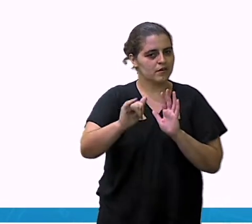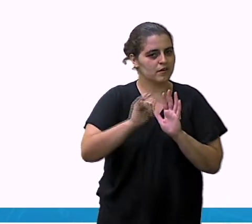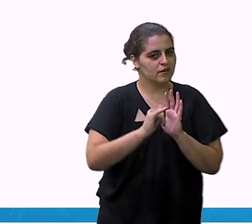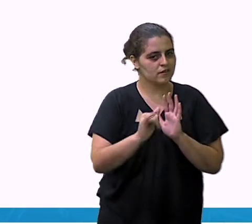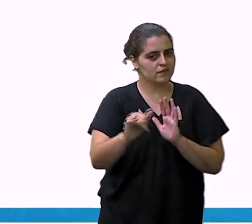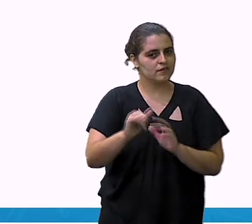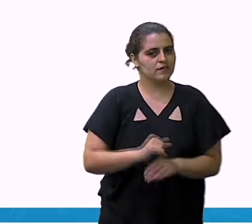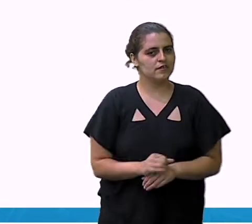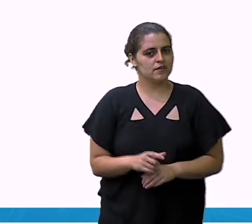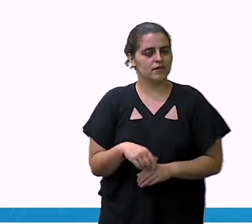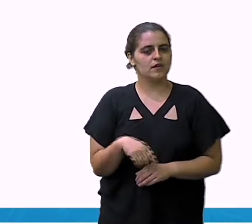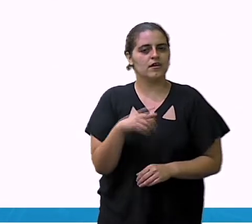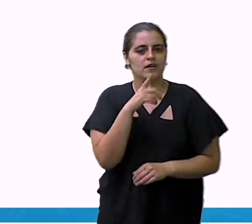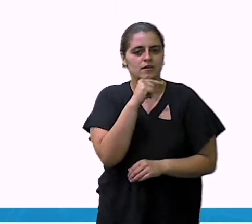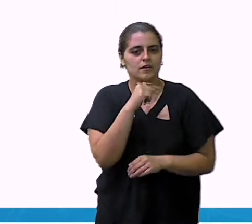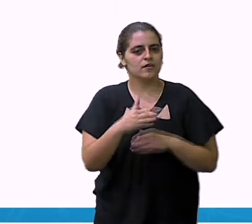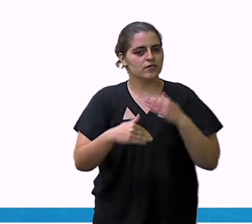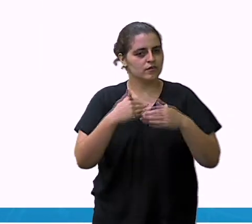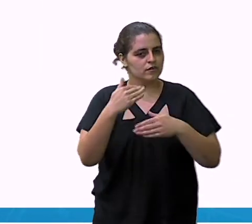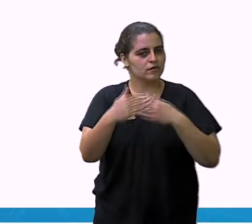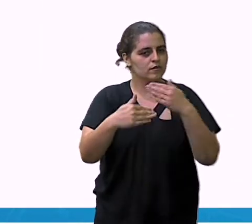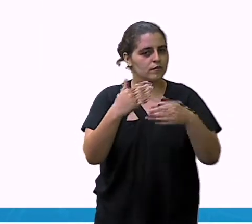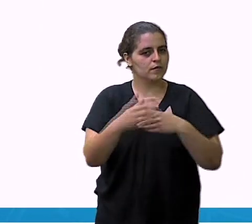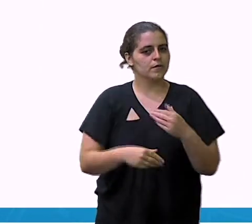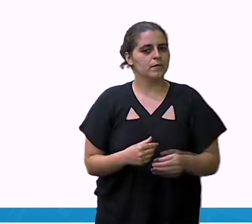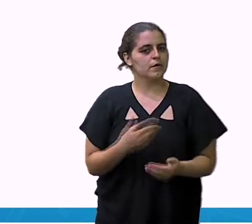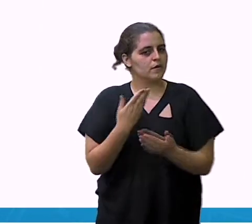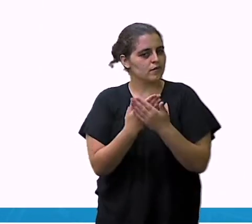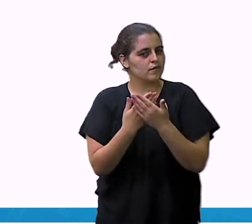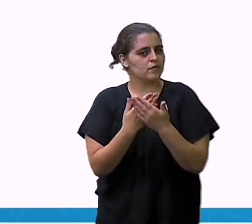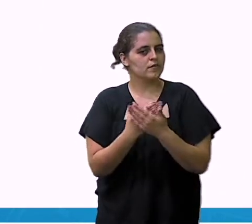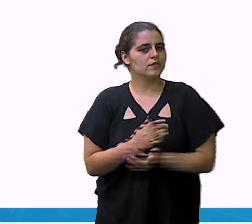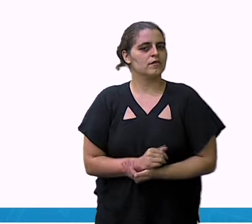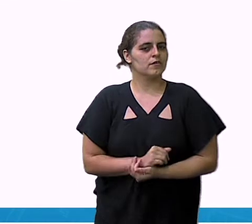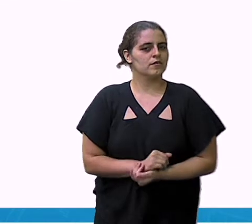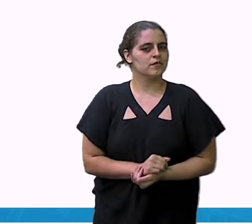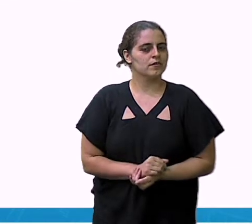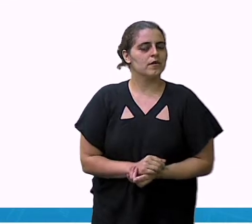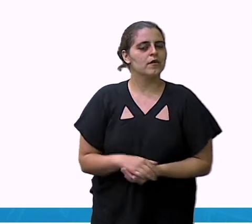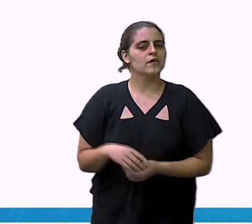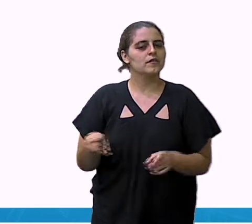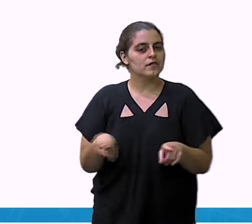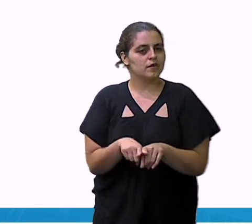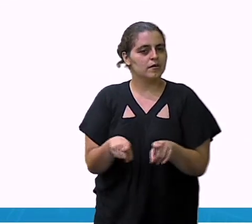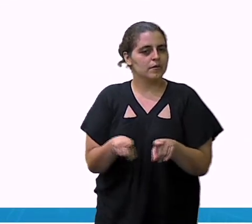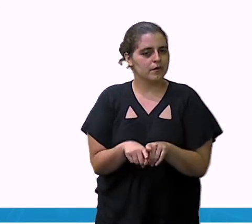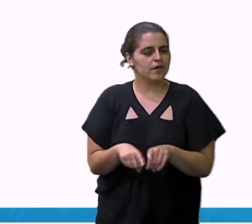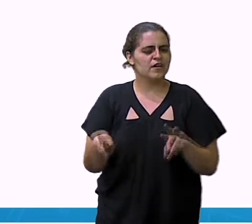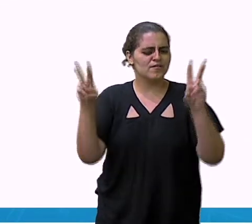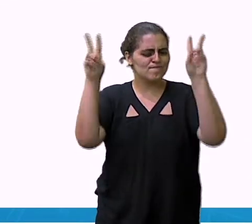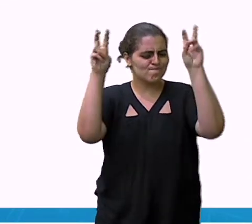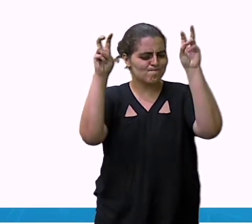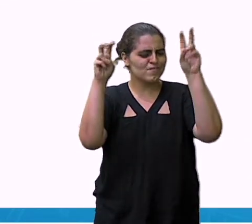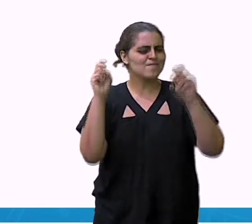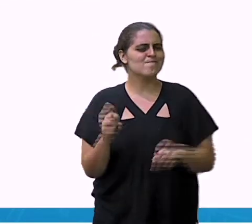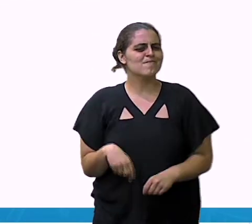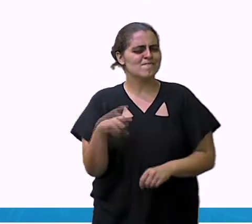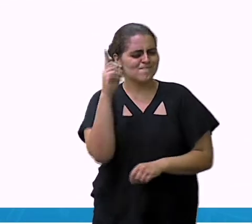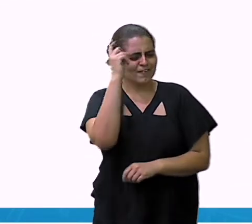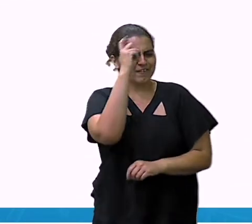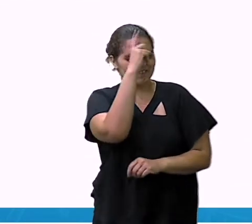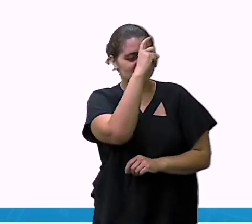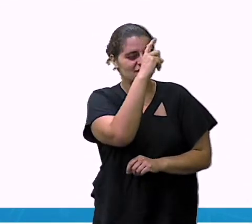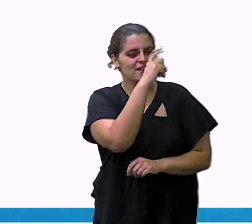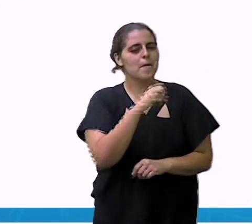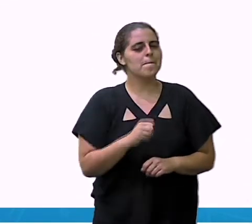energia elétrica no todo o decorrer da sua vida estudantil, tá bom? Porque ela também é um tema complexo. Aqui,